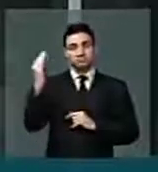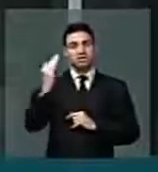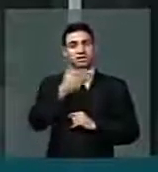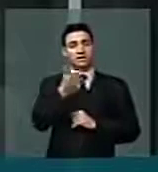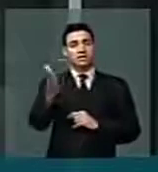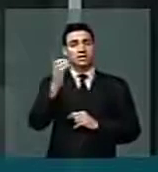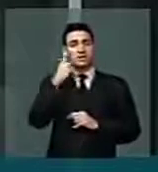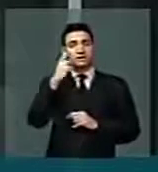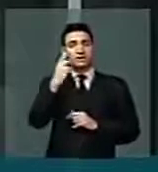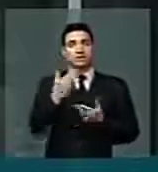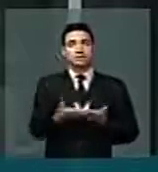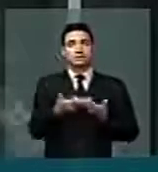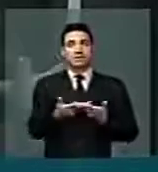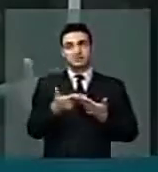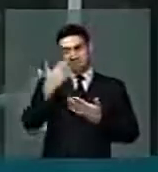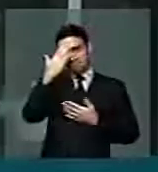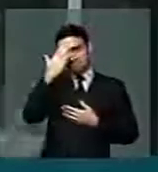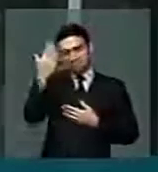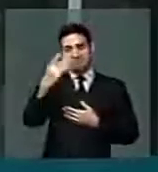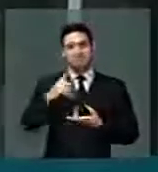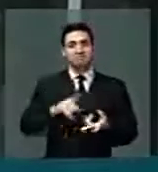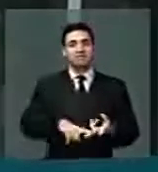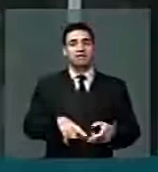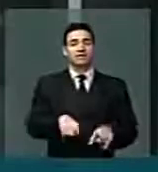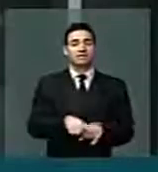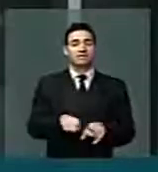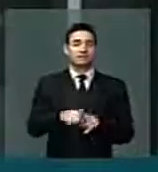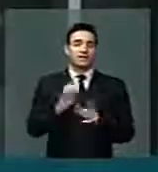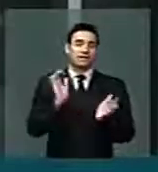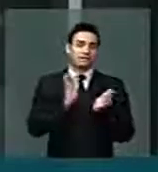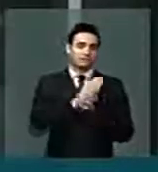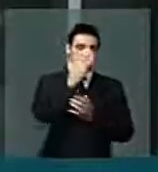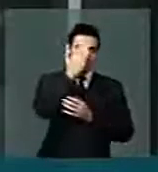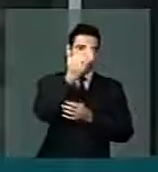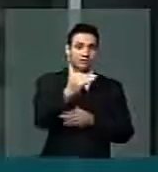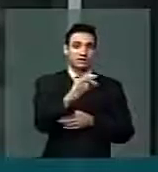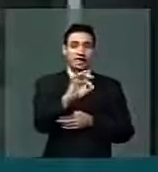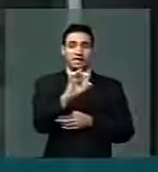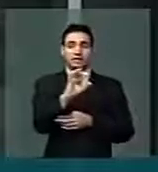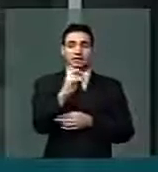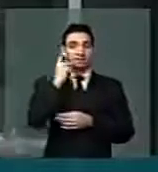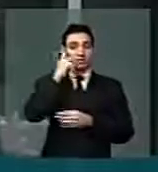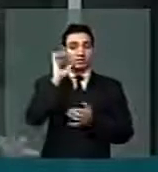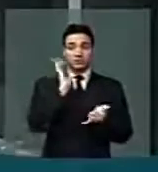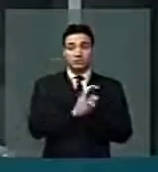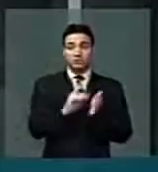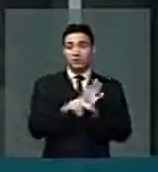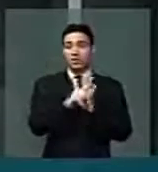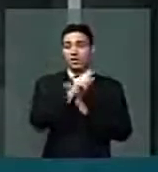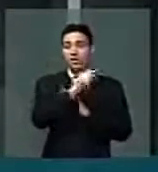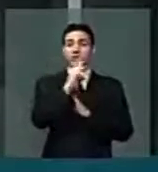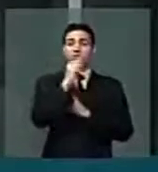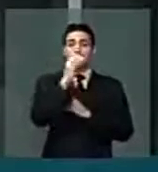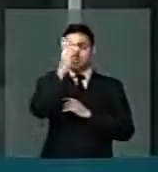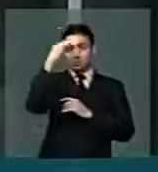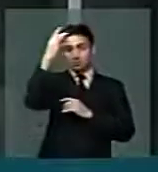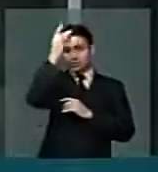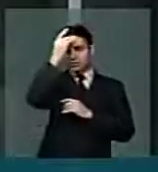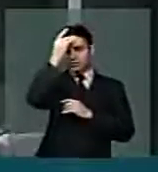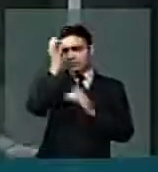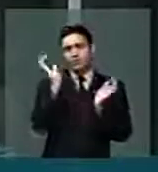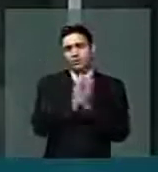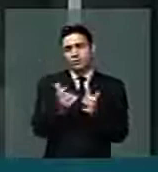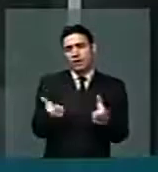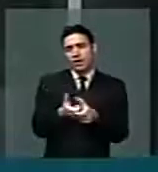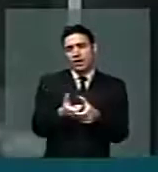pela paciência. Agradeço aos colegas da bancada, os 10 deputados do Espírito Santo, pequena bancada,